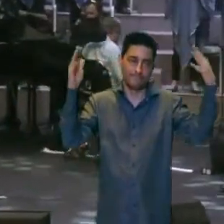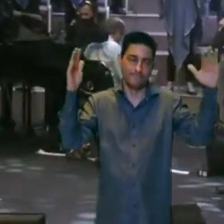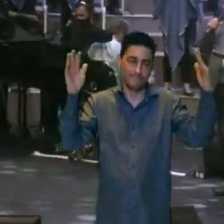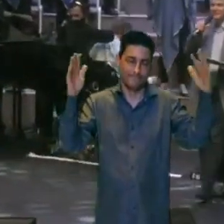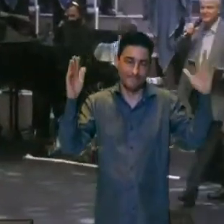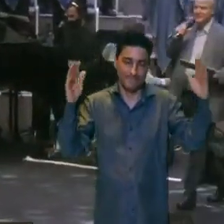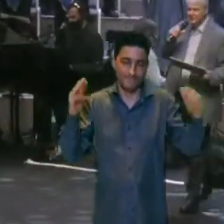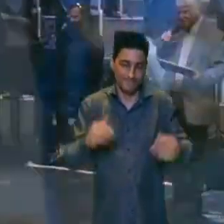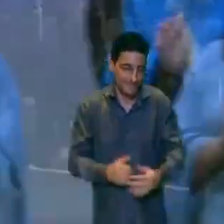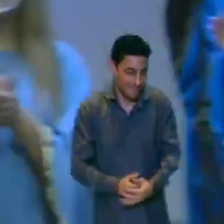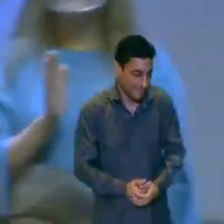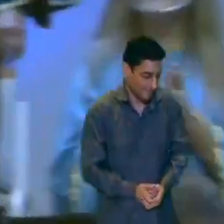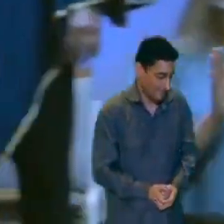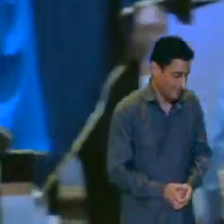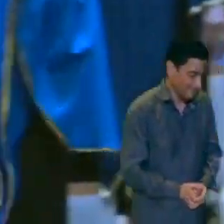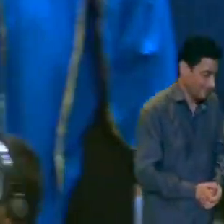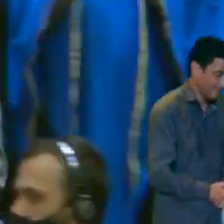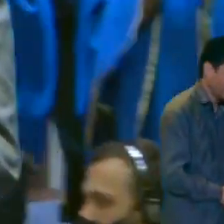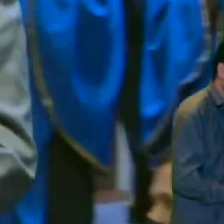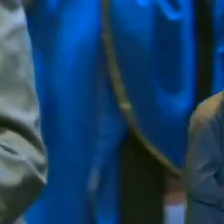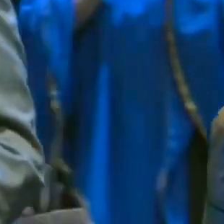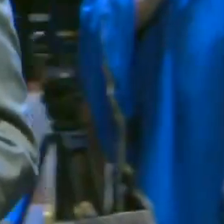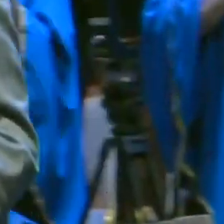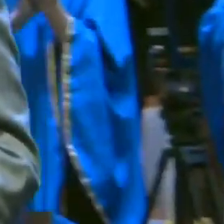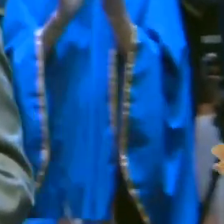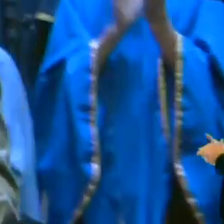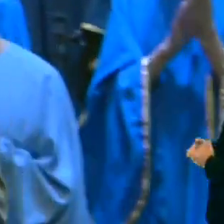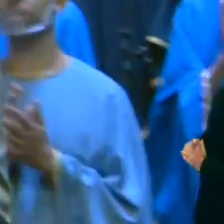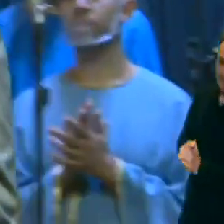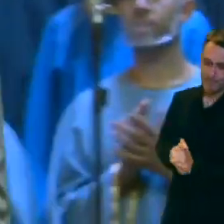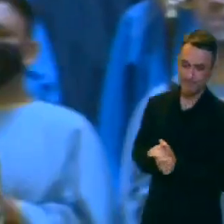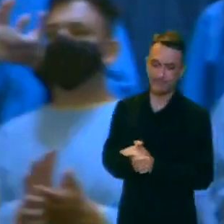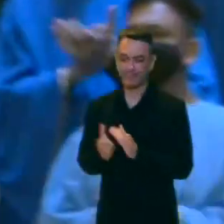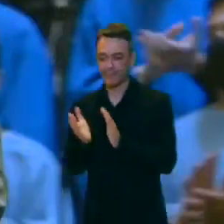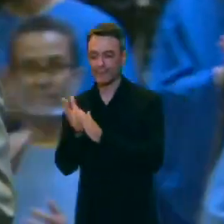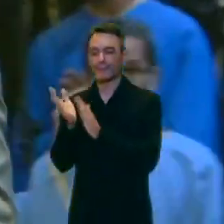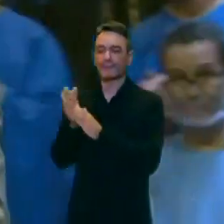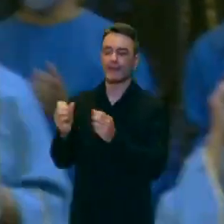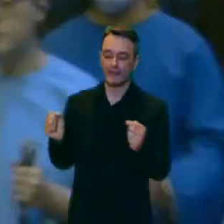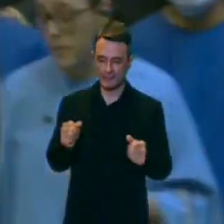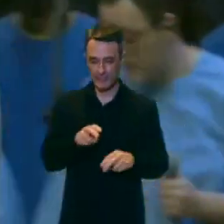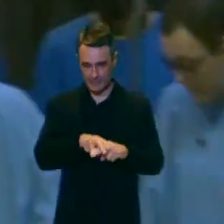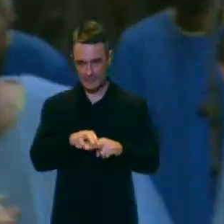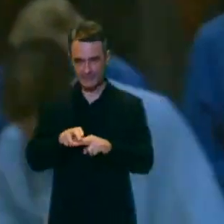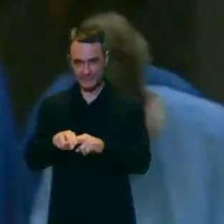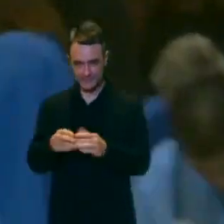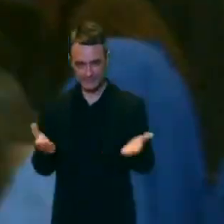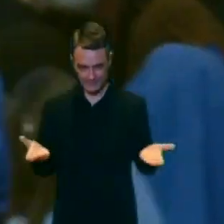Aleluia, louvado seja o Senhor, não é? Você pode sentar-se, querido.